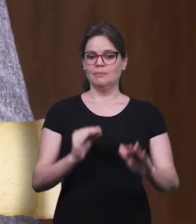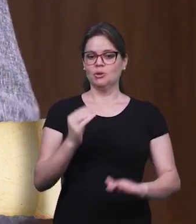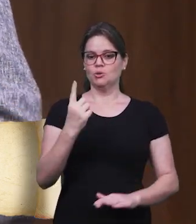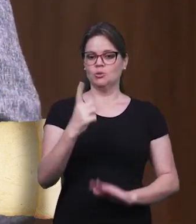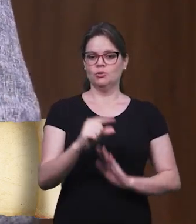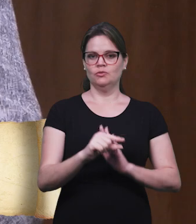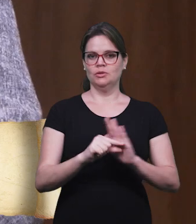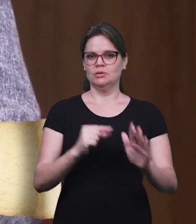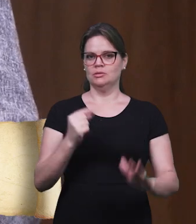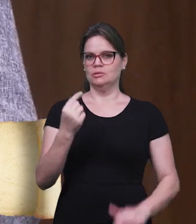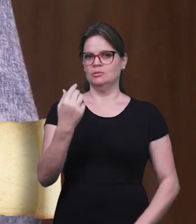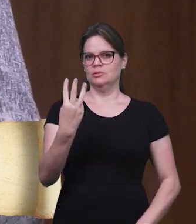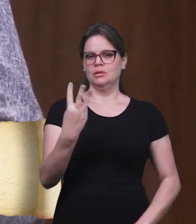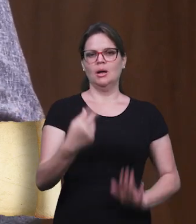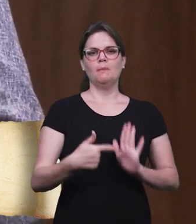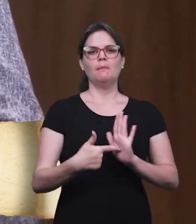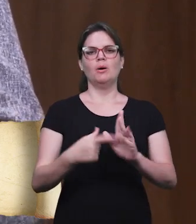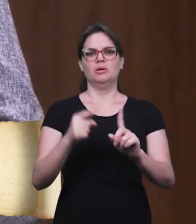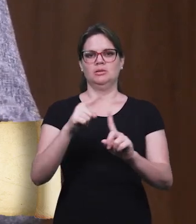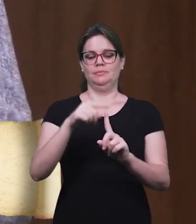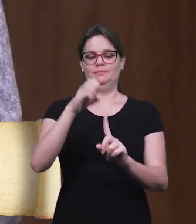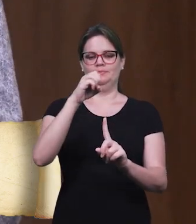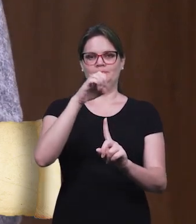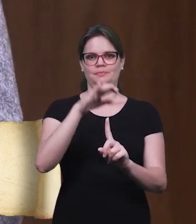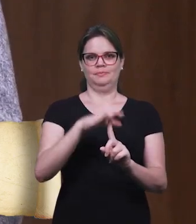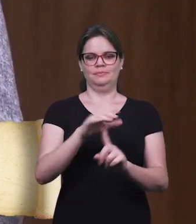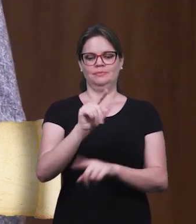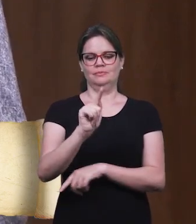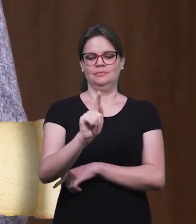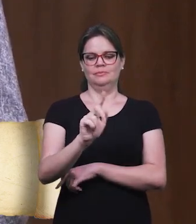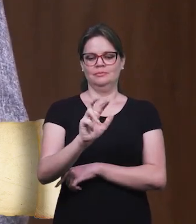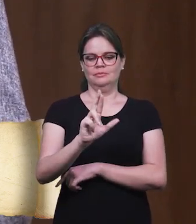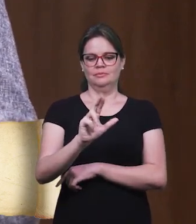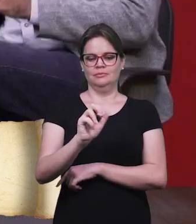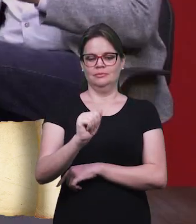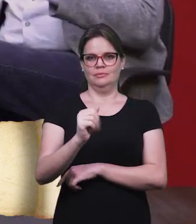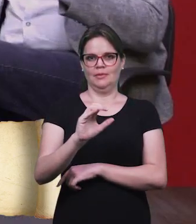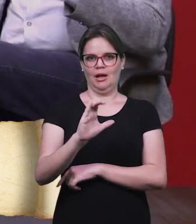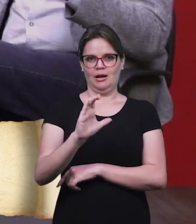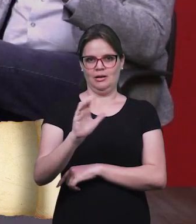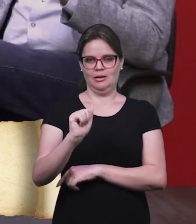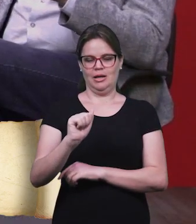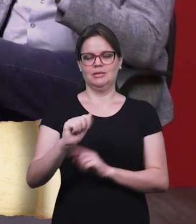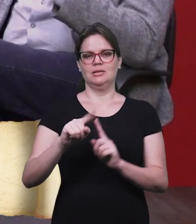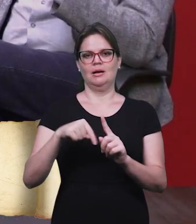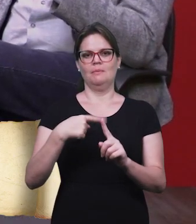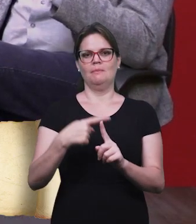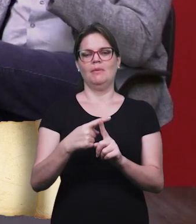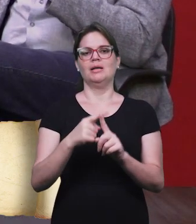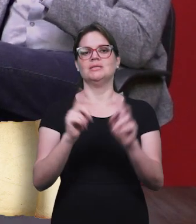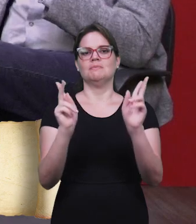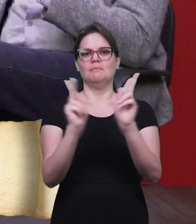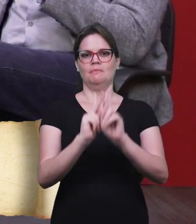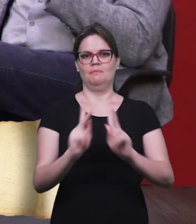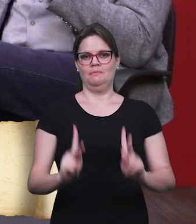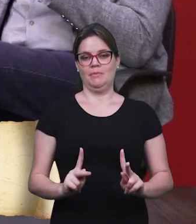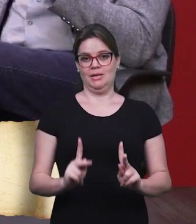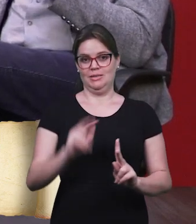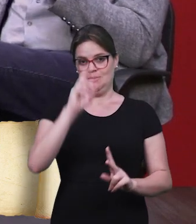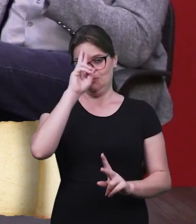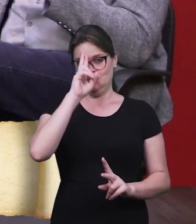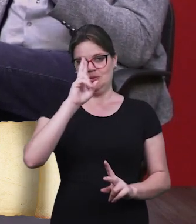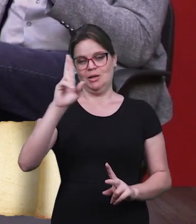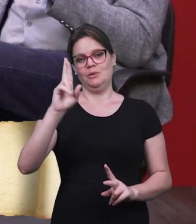Senhor Jesus Cristo. Paulo faz uma saudação aqui. É importante lembrar que